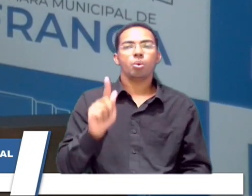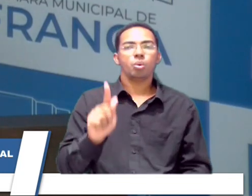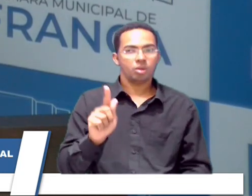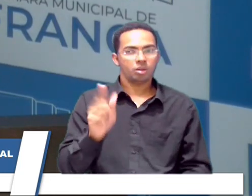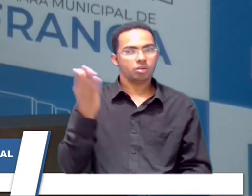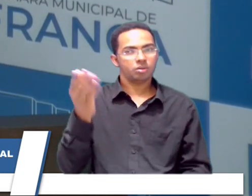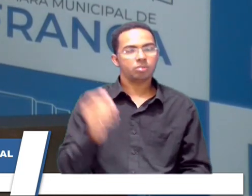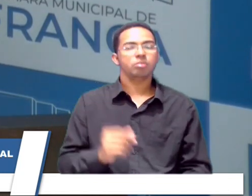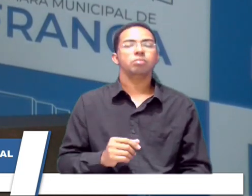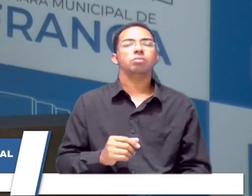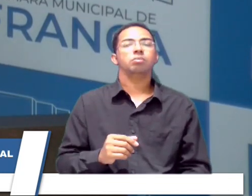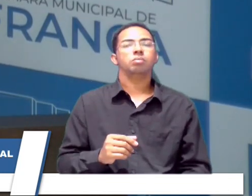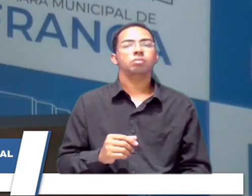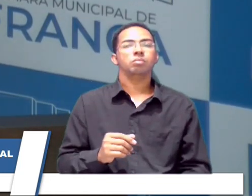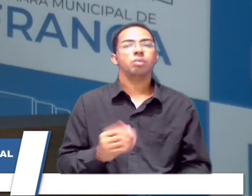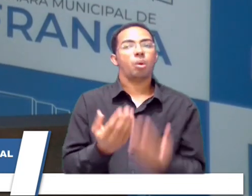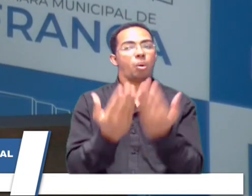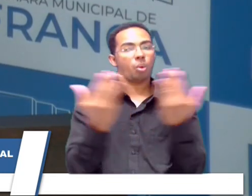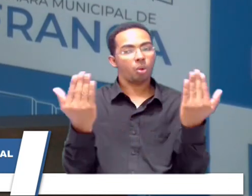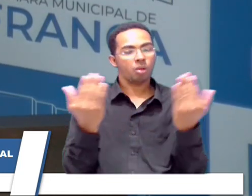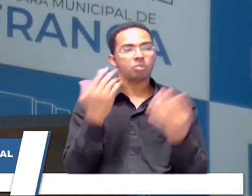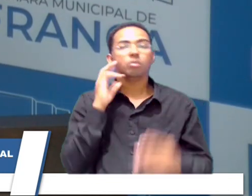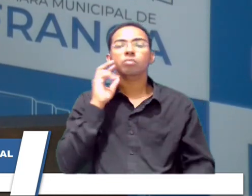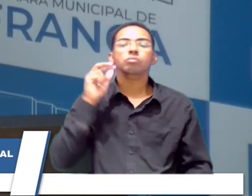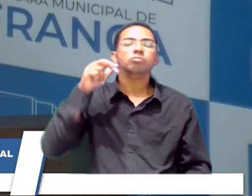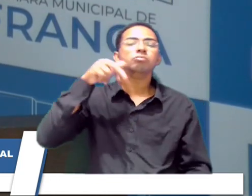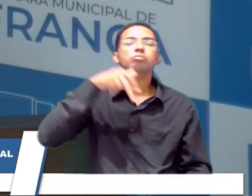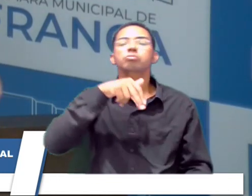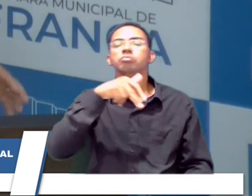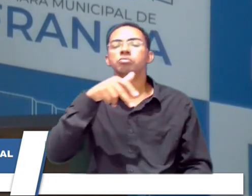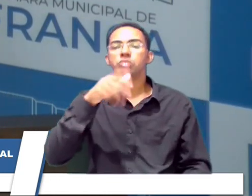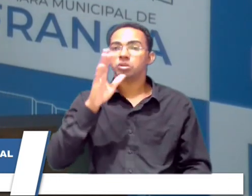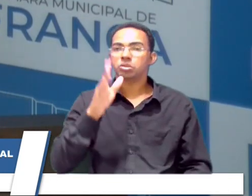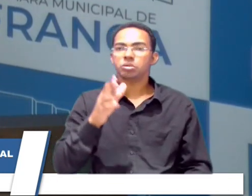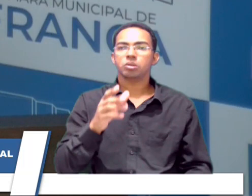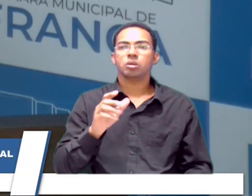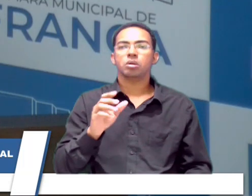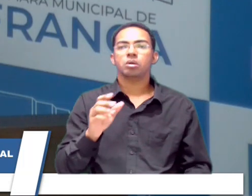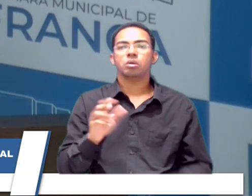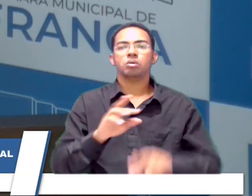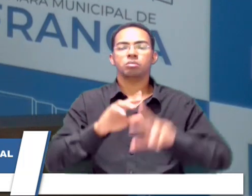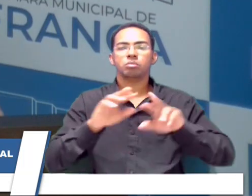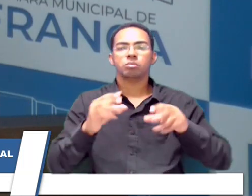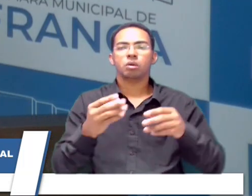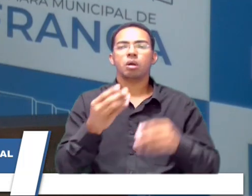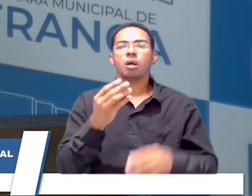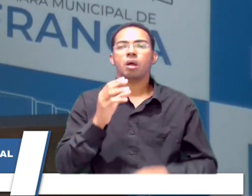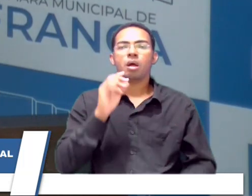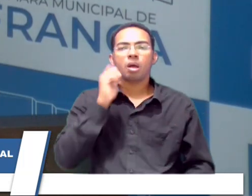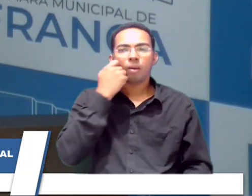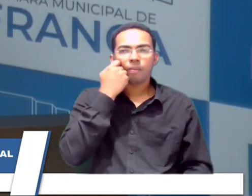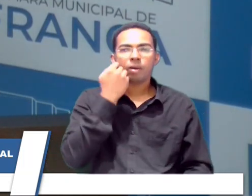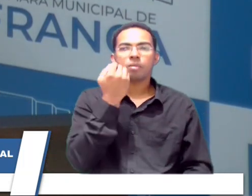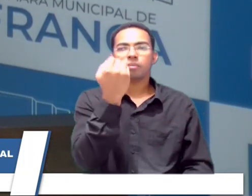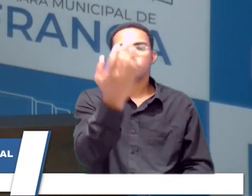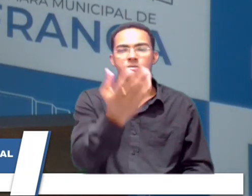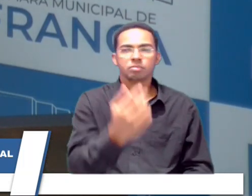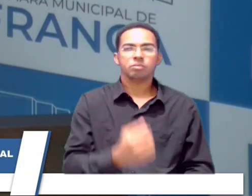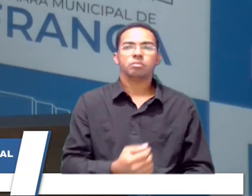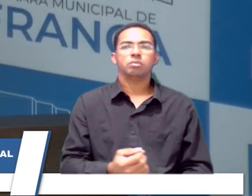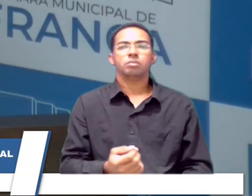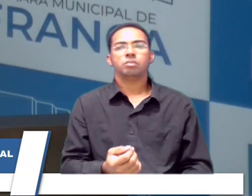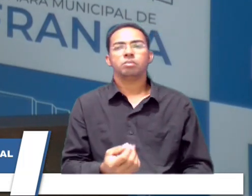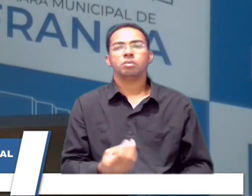estão lá na portaria. Fui lá, o pessoal já com o pão lá, tudo, né? Ó, o pão aqui é para vocês